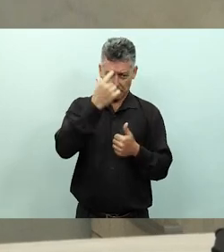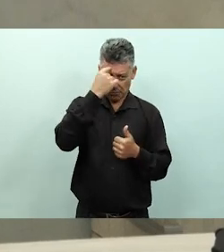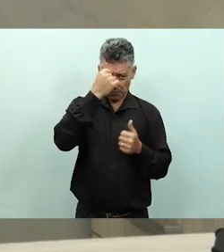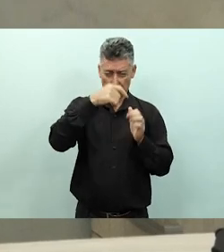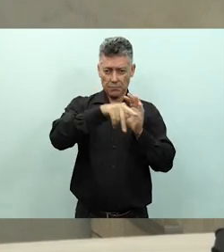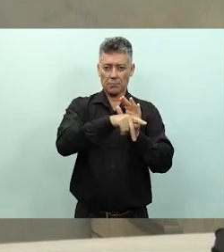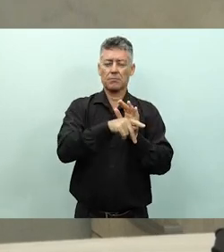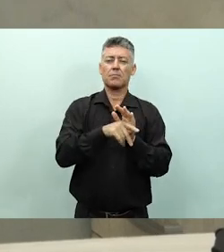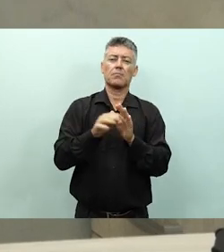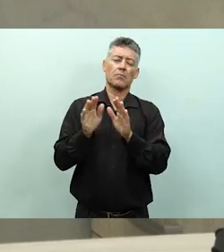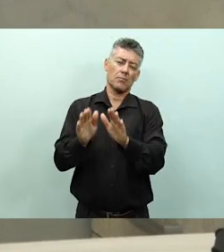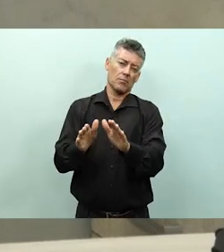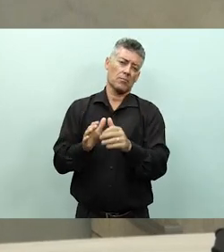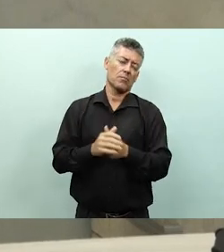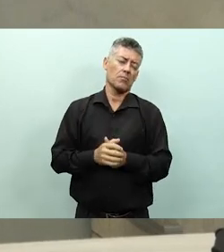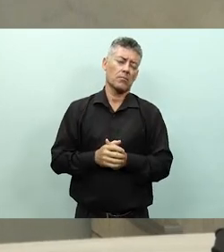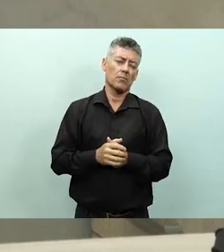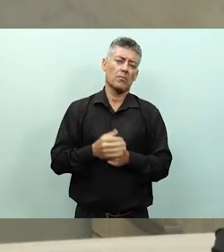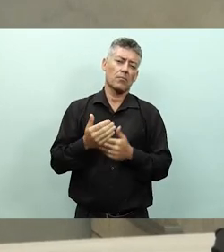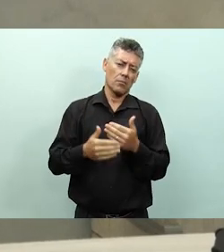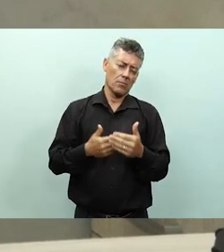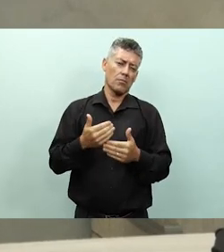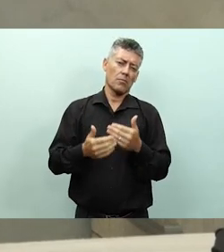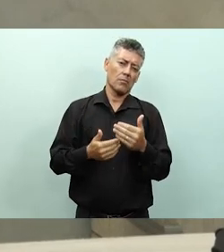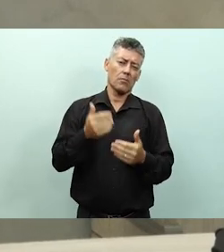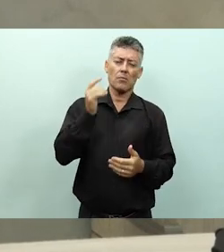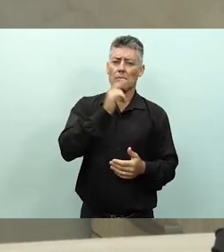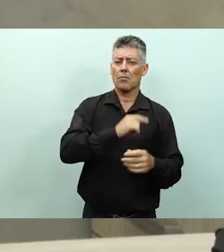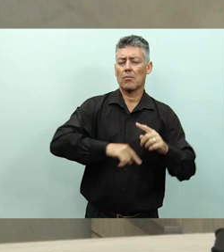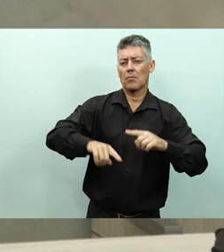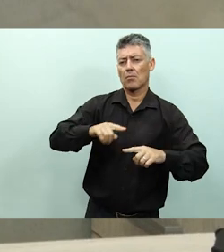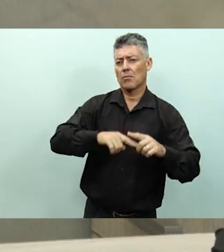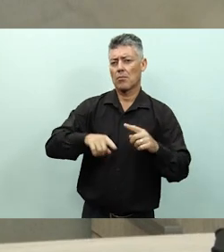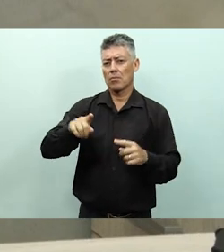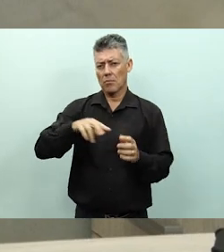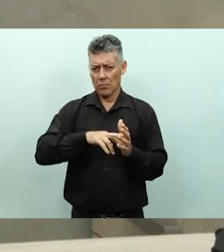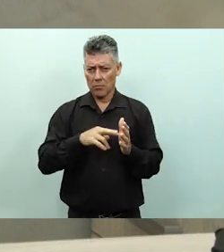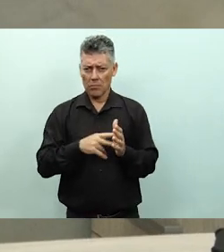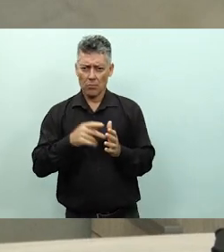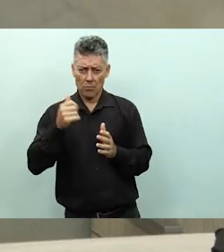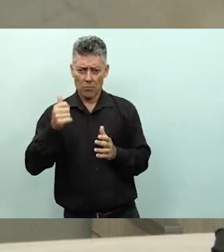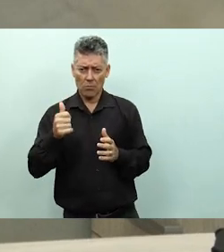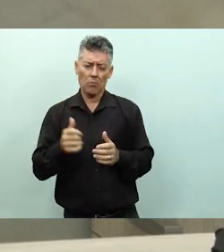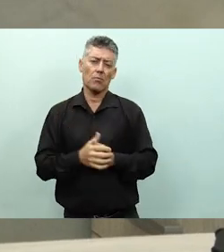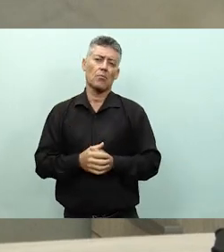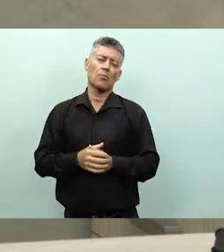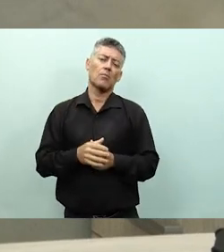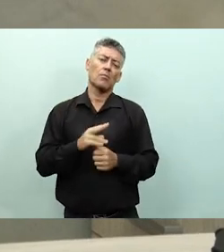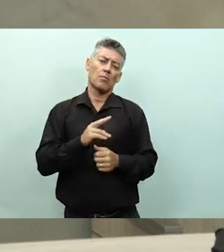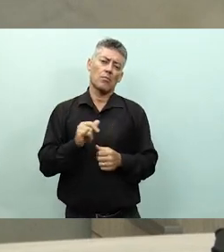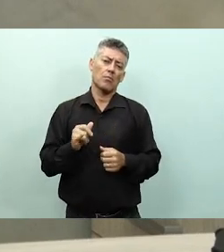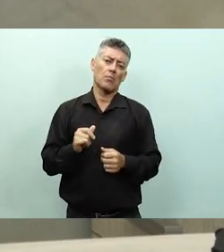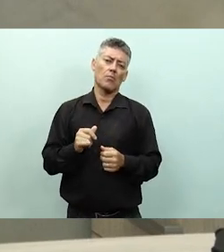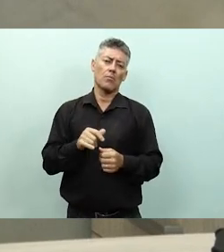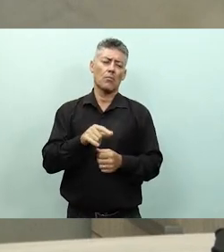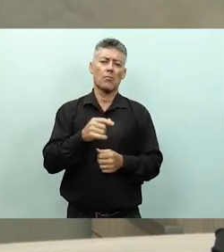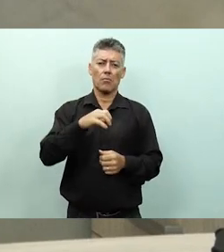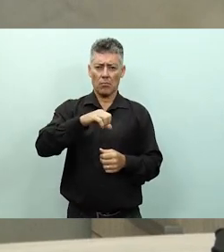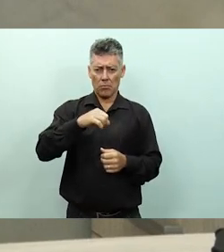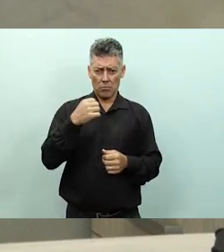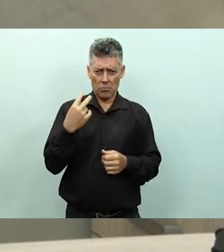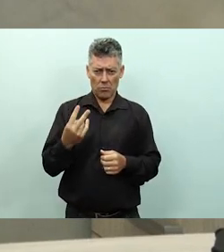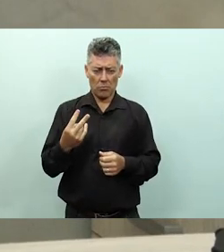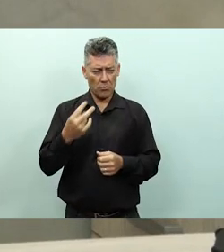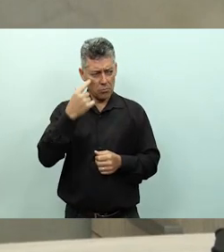própria, ela já passa a exercer uma liderança muito significativa, tanto que vem a eleição de